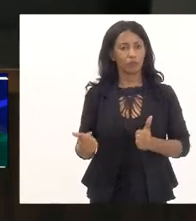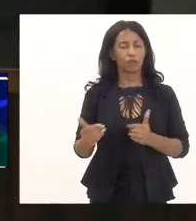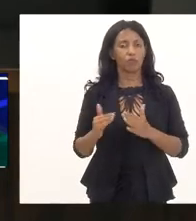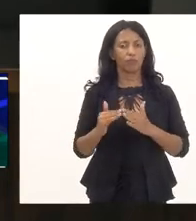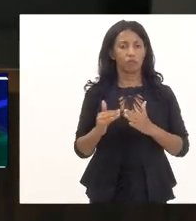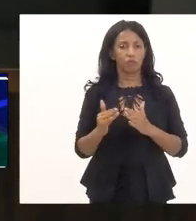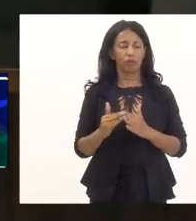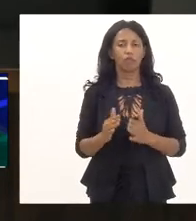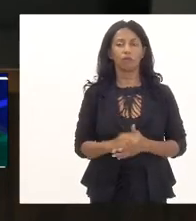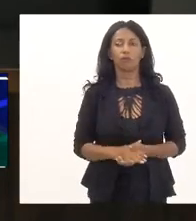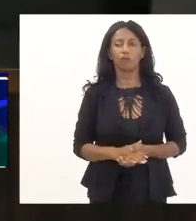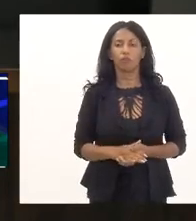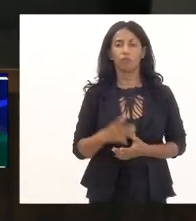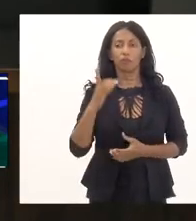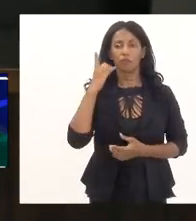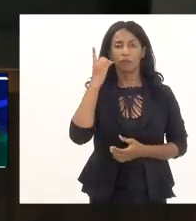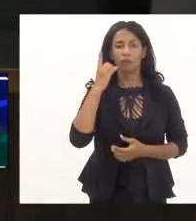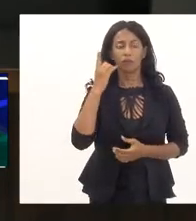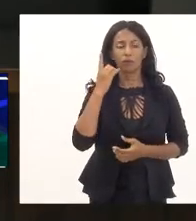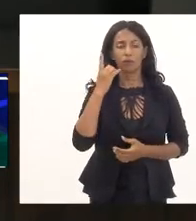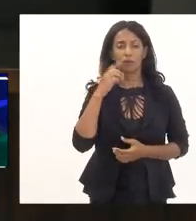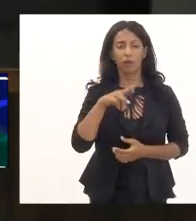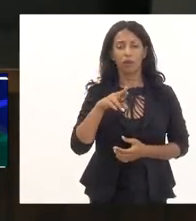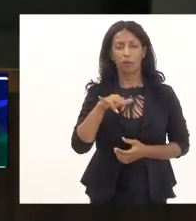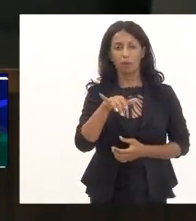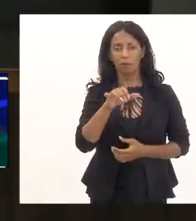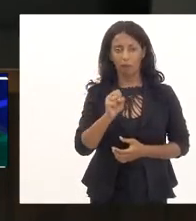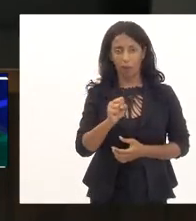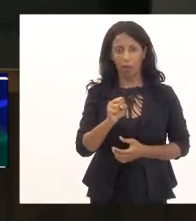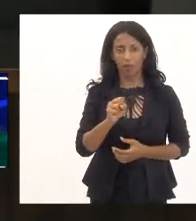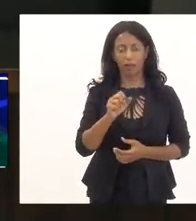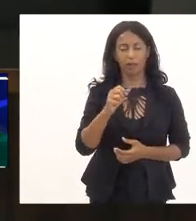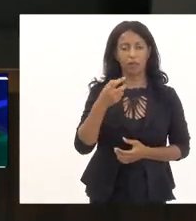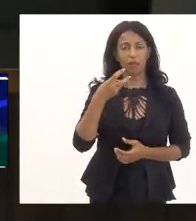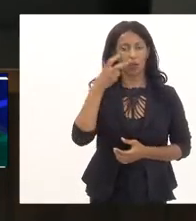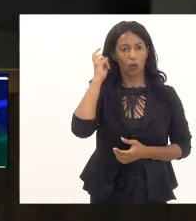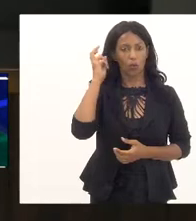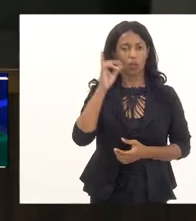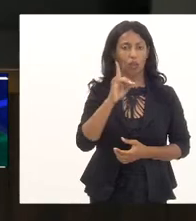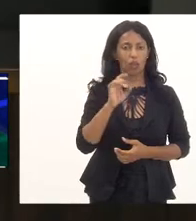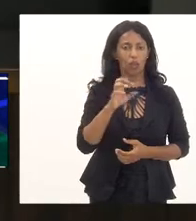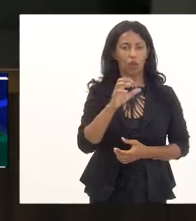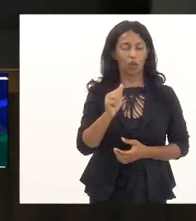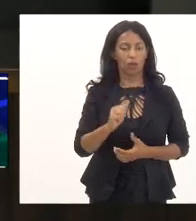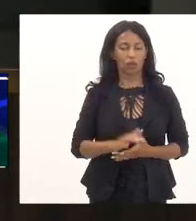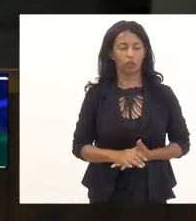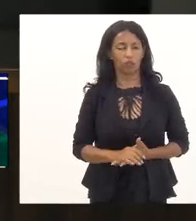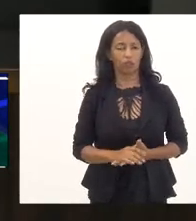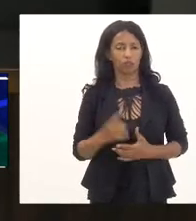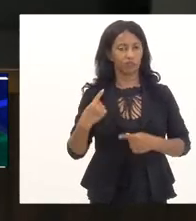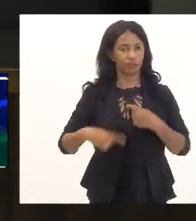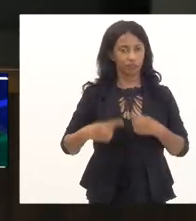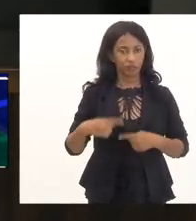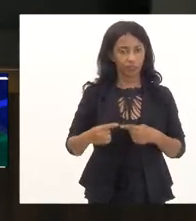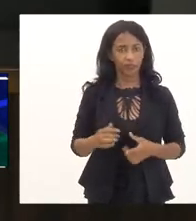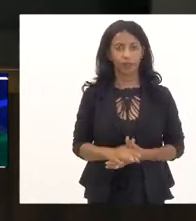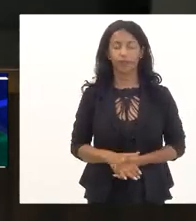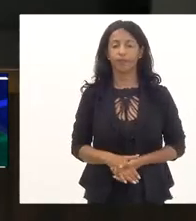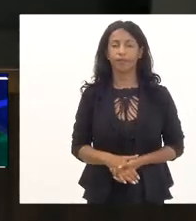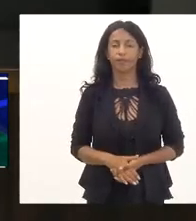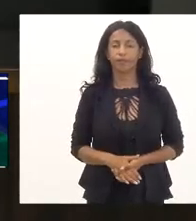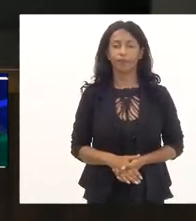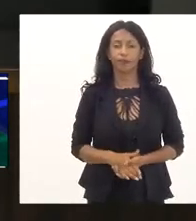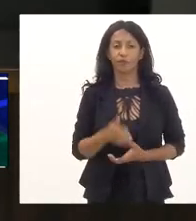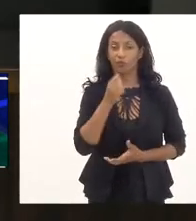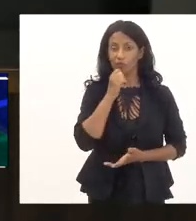controle, favorável. Deputado Max Lemos, Rosane Félix, Deodalto e Márcio Pacheco. Em discussão.